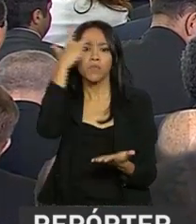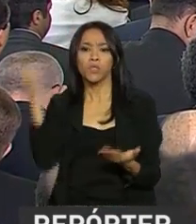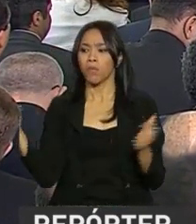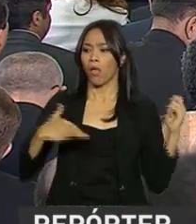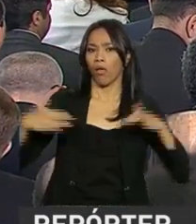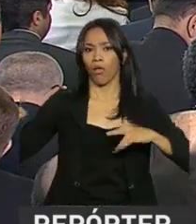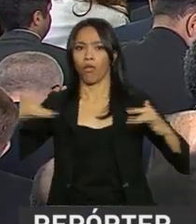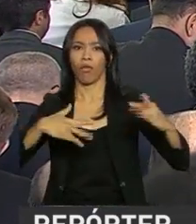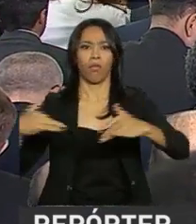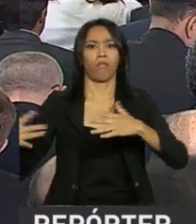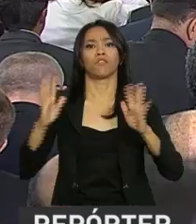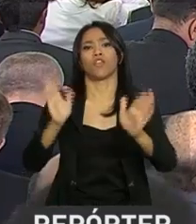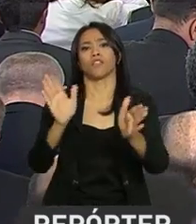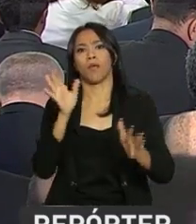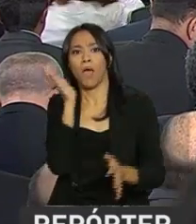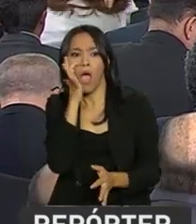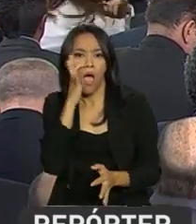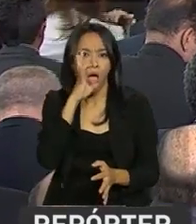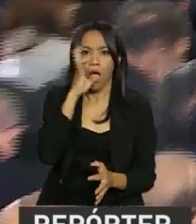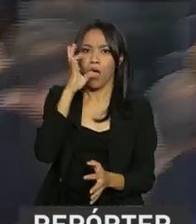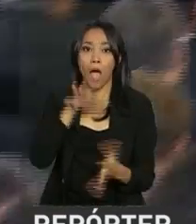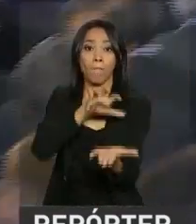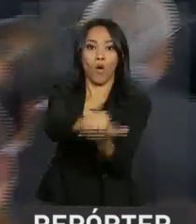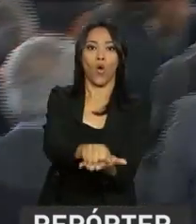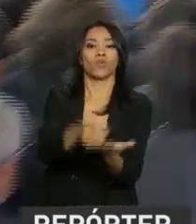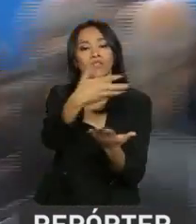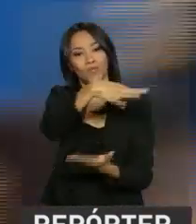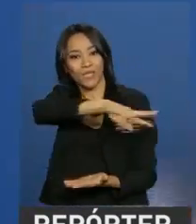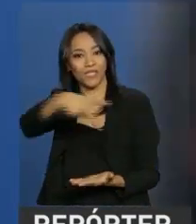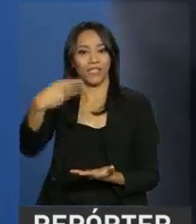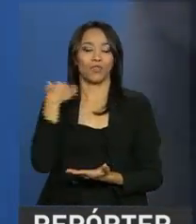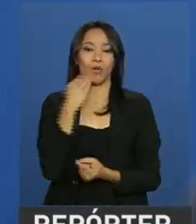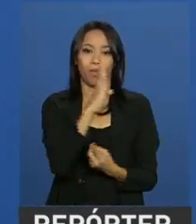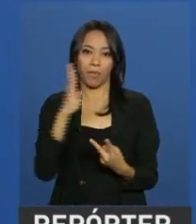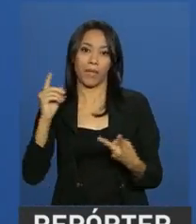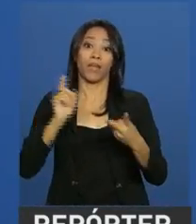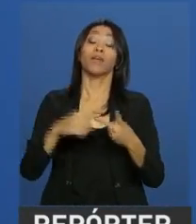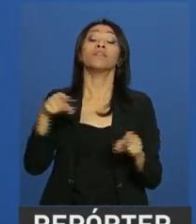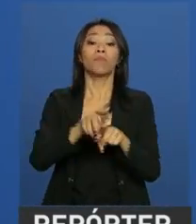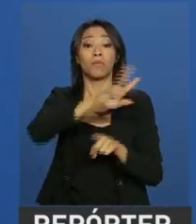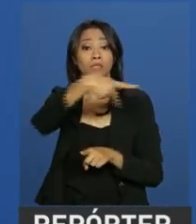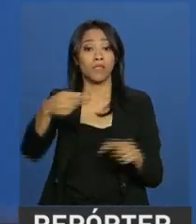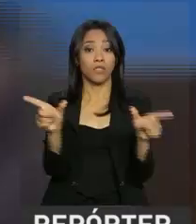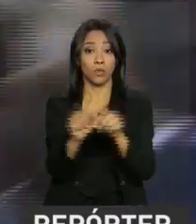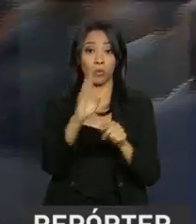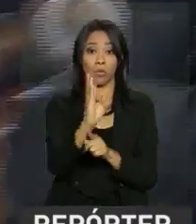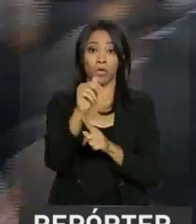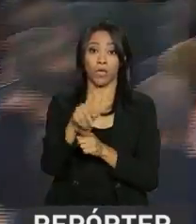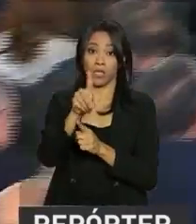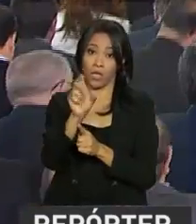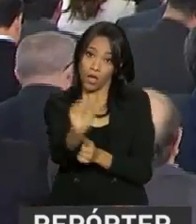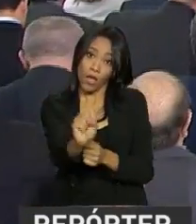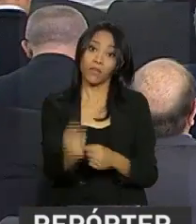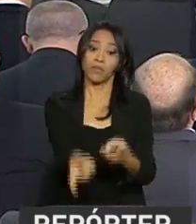intenso bastante gente para acompanhar a posse do presidente do Brasil Paulo cafarelli da presidente do BNDS Maria Silvia